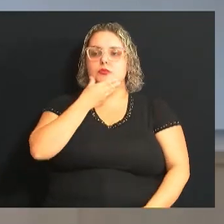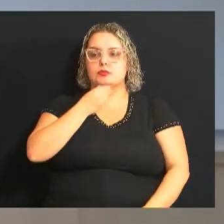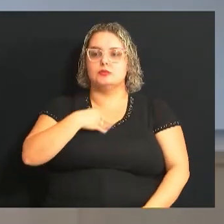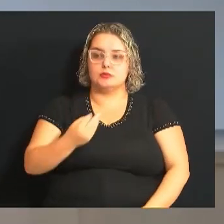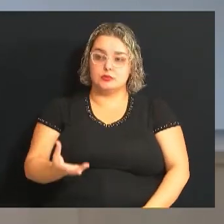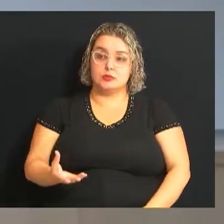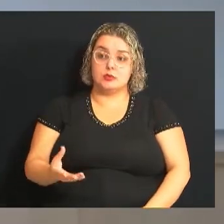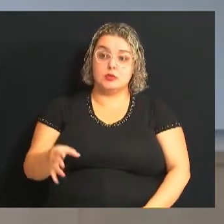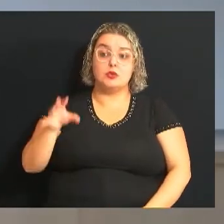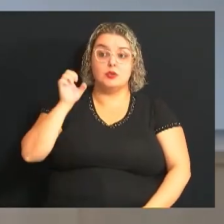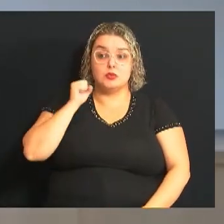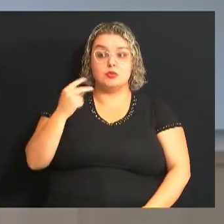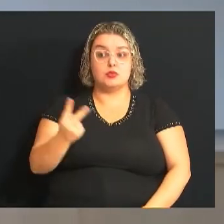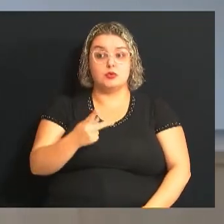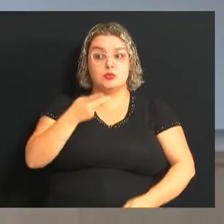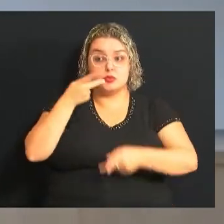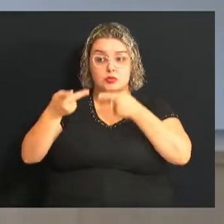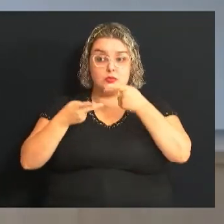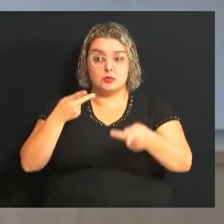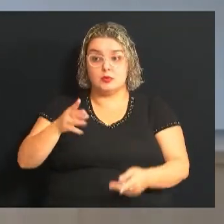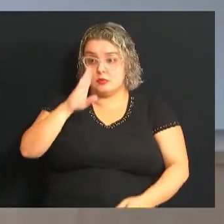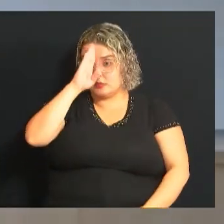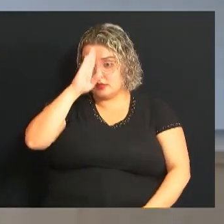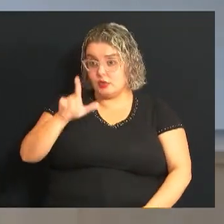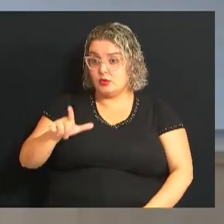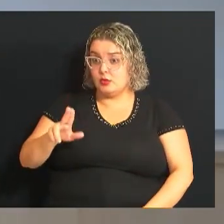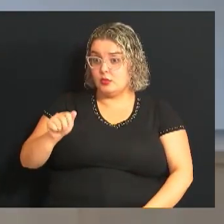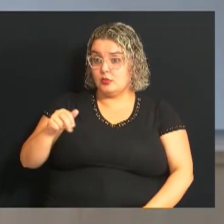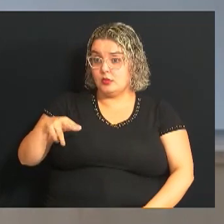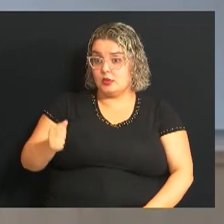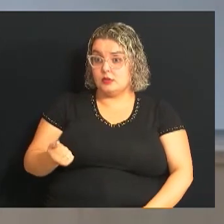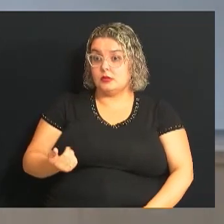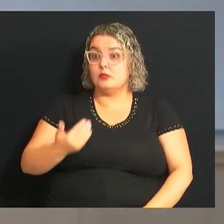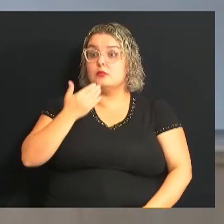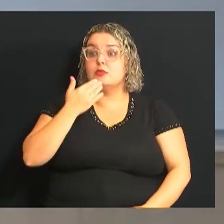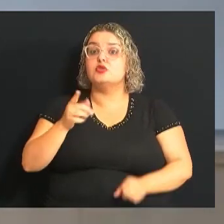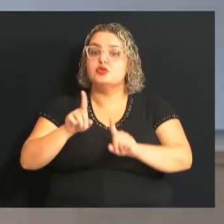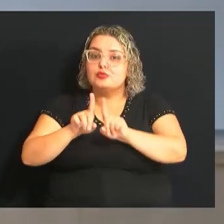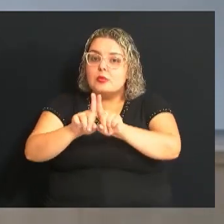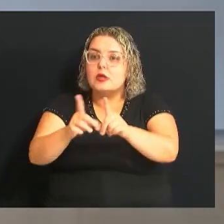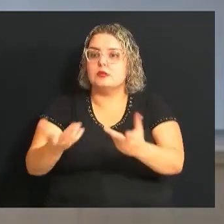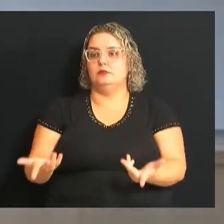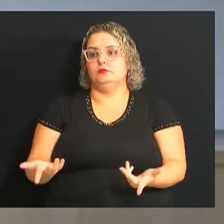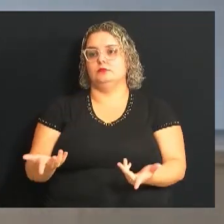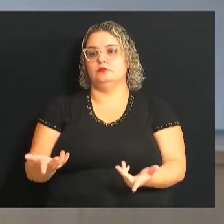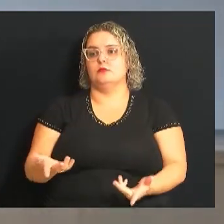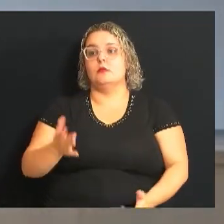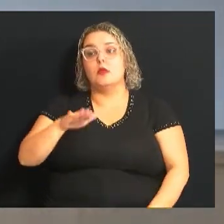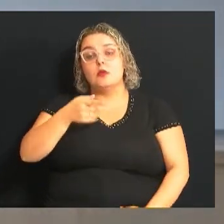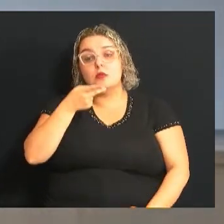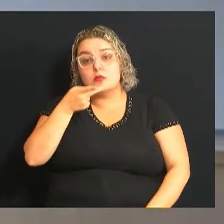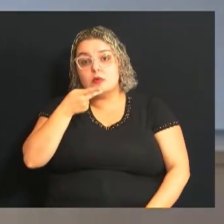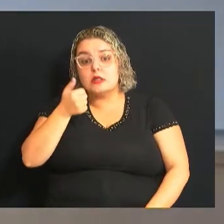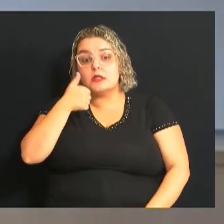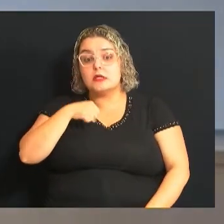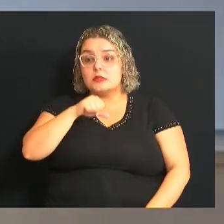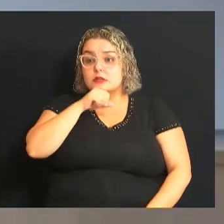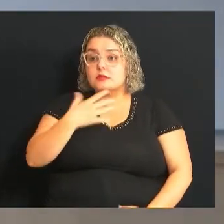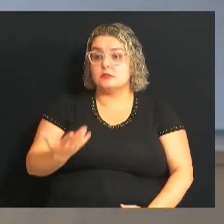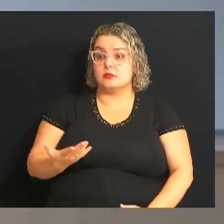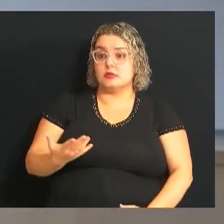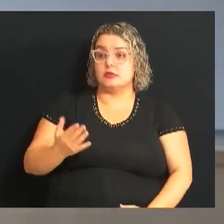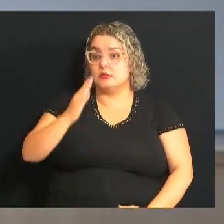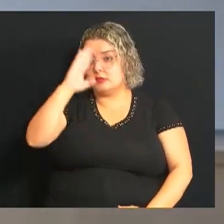fala deles um pedido, principalmente na fala da Luana, um pedido de parceria. Quando ela fala das mães brasileiras, né, que estão sozinhas em